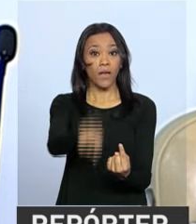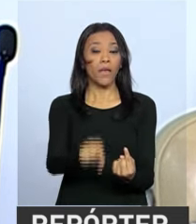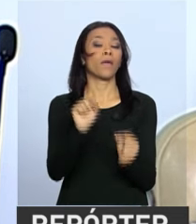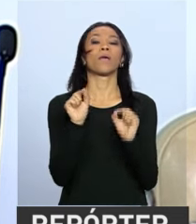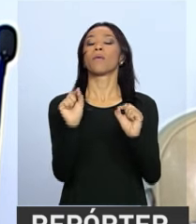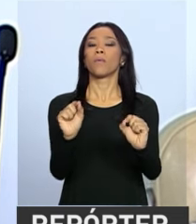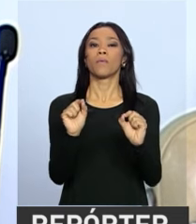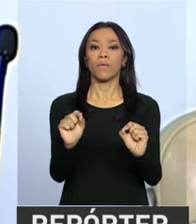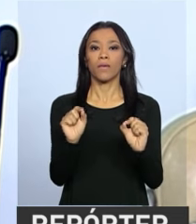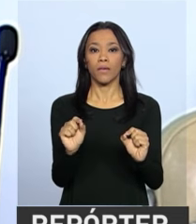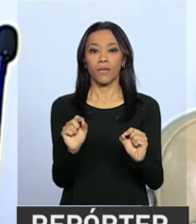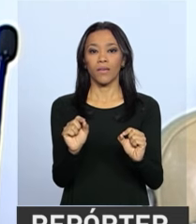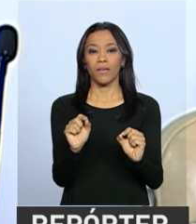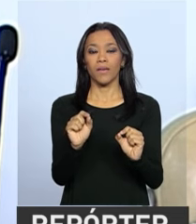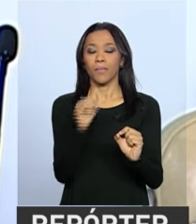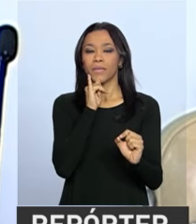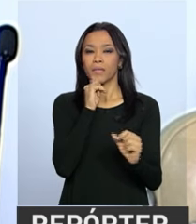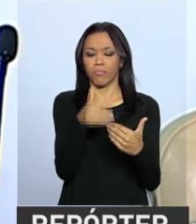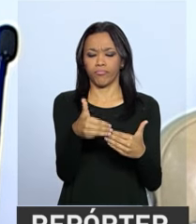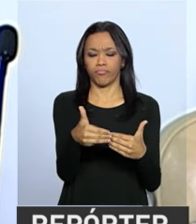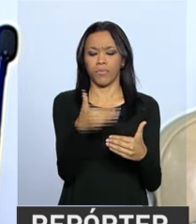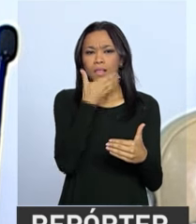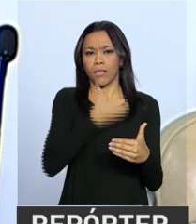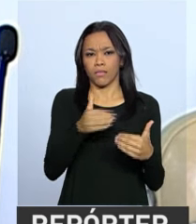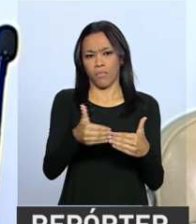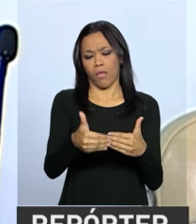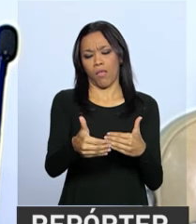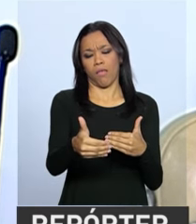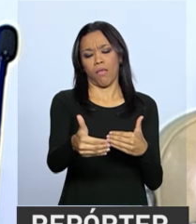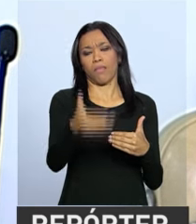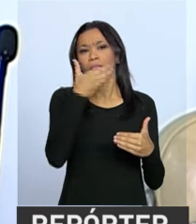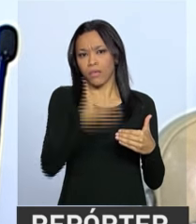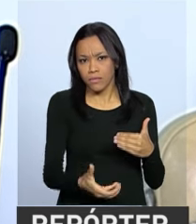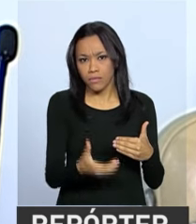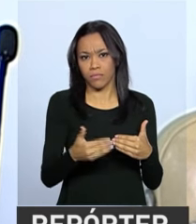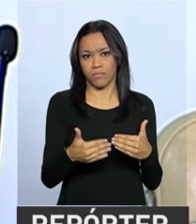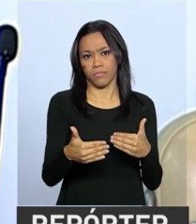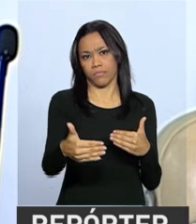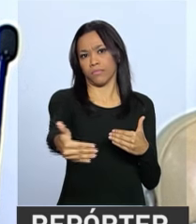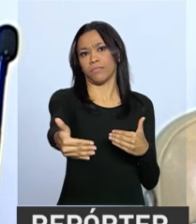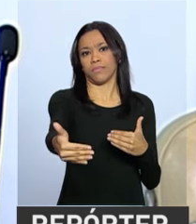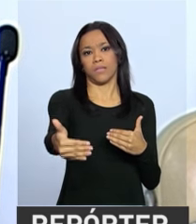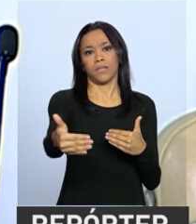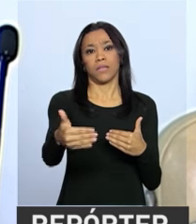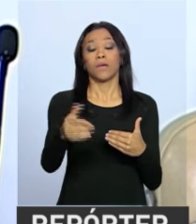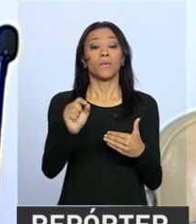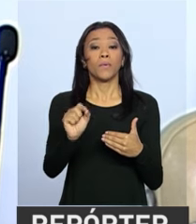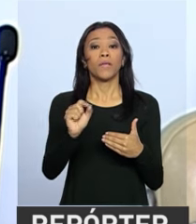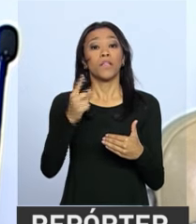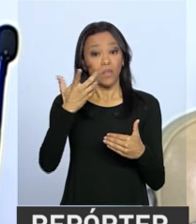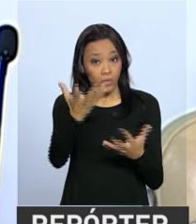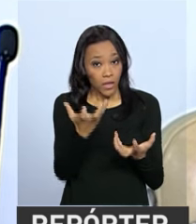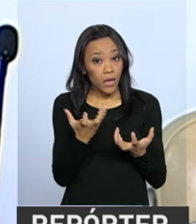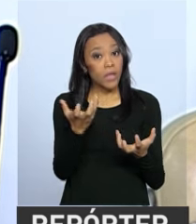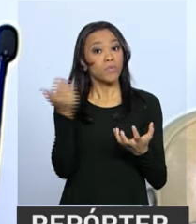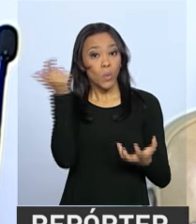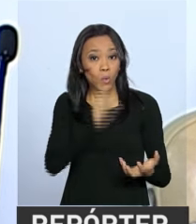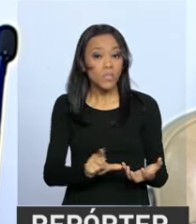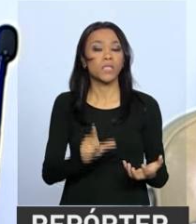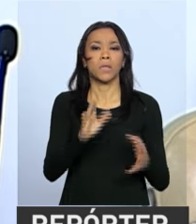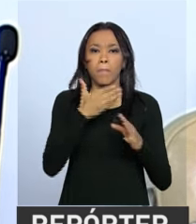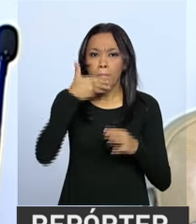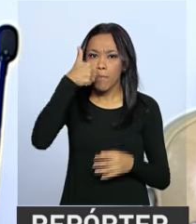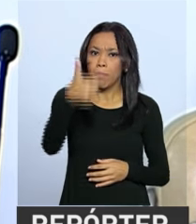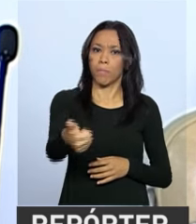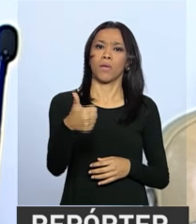eh chegar ao final do ano ocupando todo esse espaço nós pretendemos chegar ao final do ano com resultado